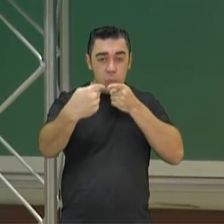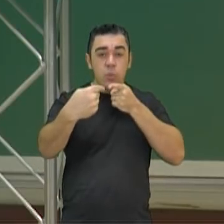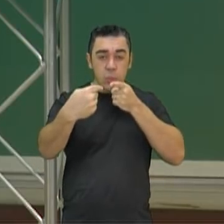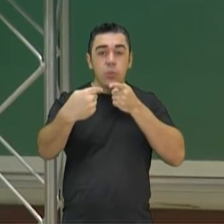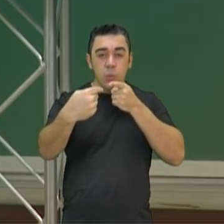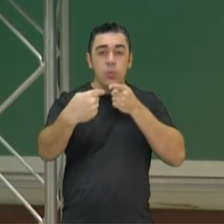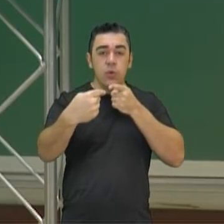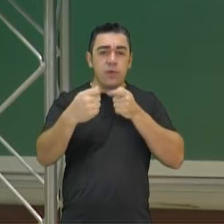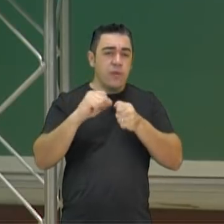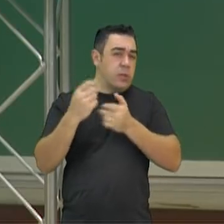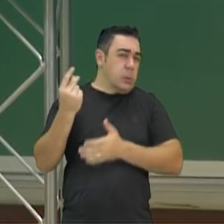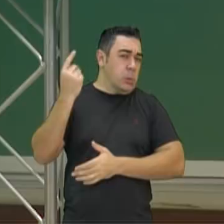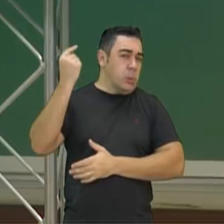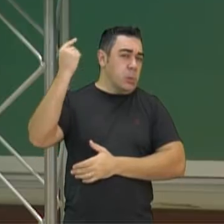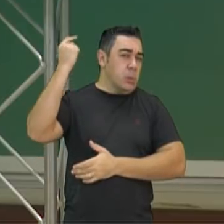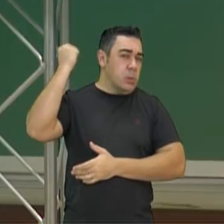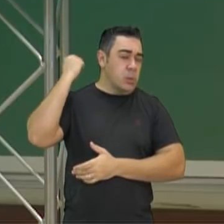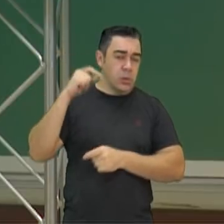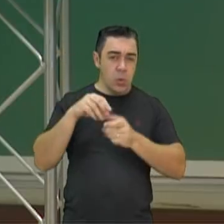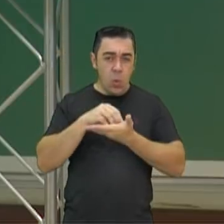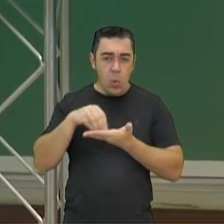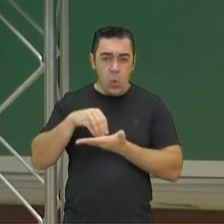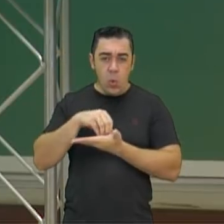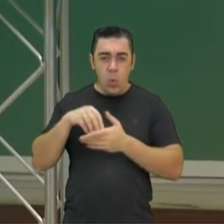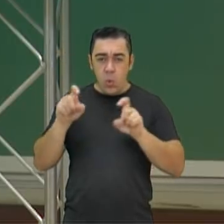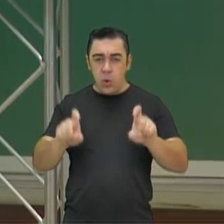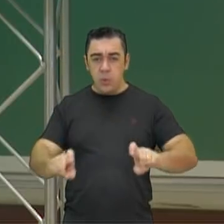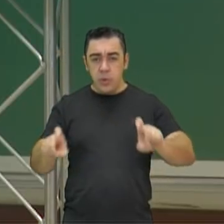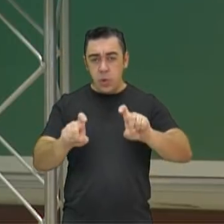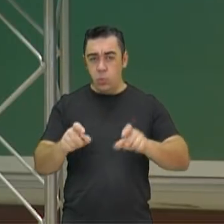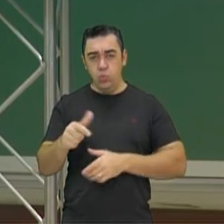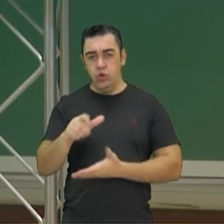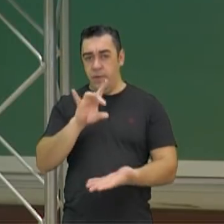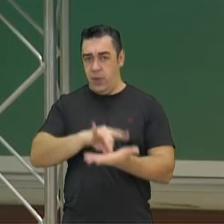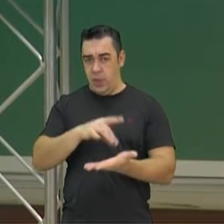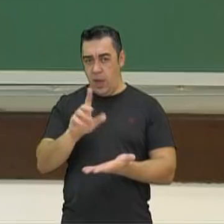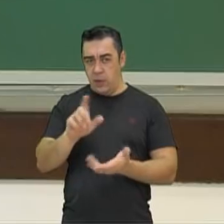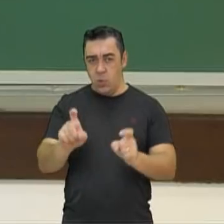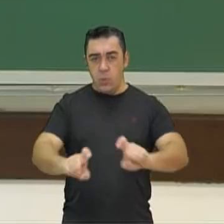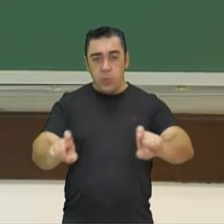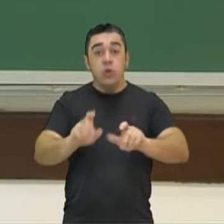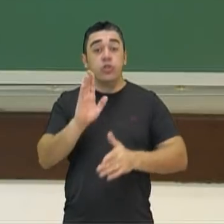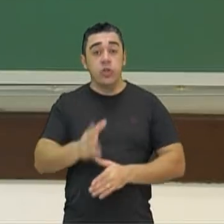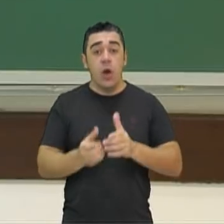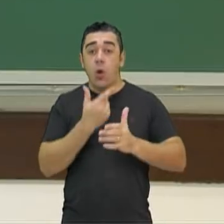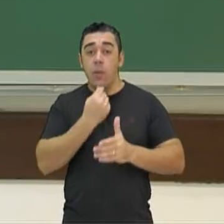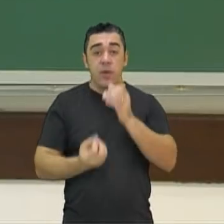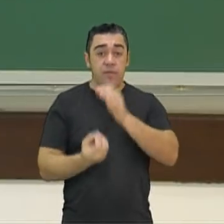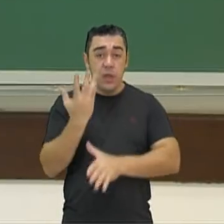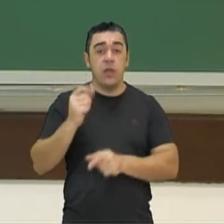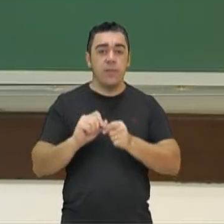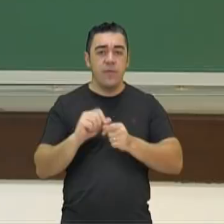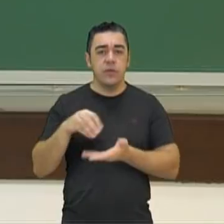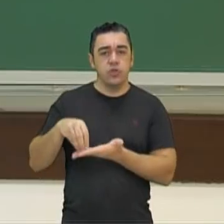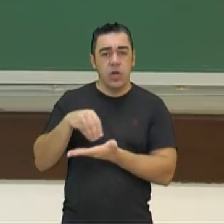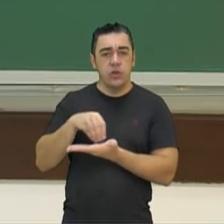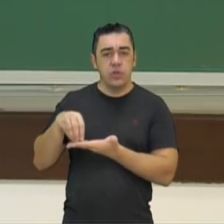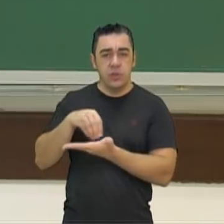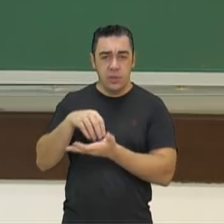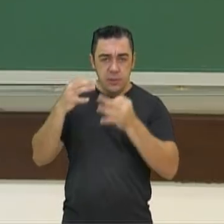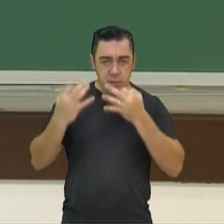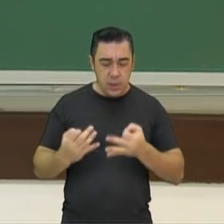um computador lá naqueles anos antigos lá, nem existia o computador convencional de hoje em dia, ele já tinha inventado uma máquina para jogar xadrez.